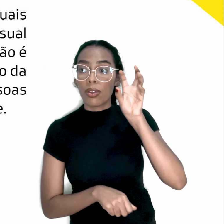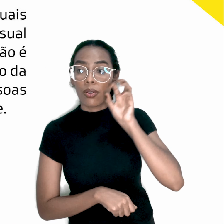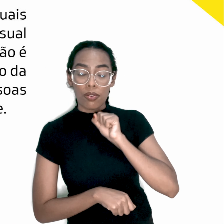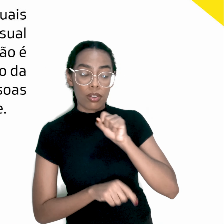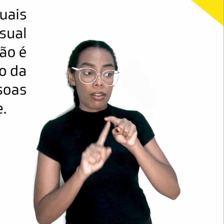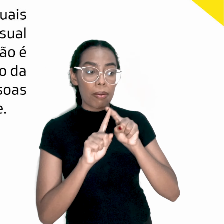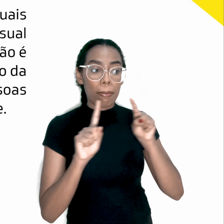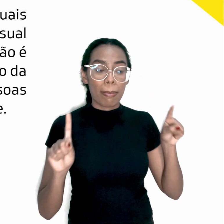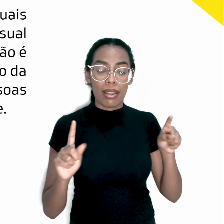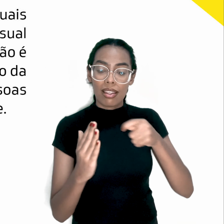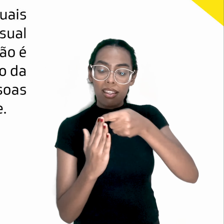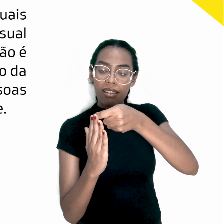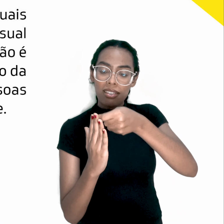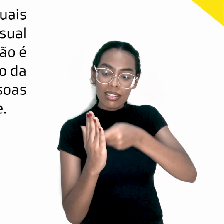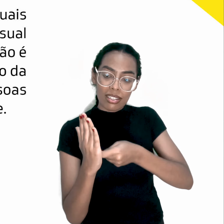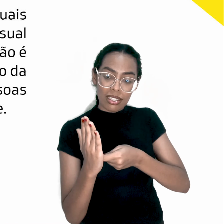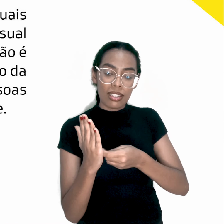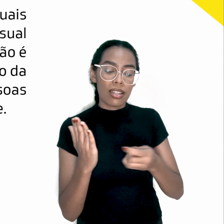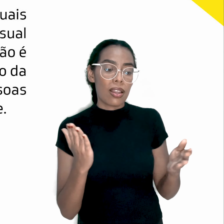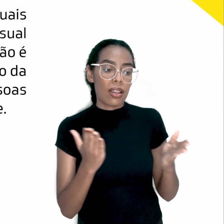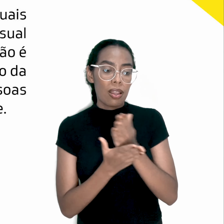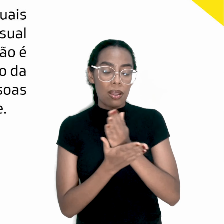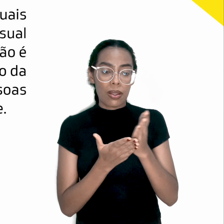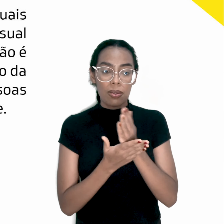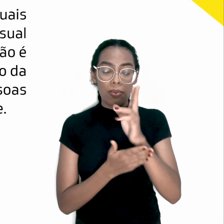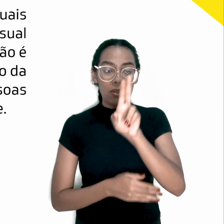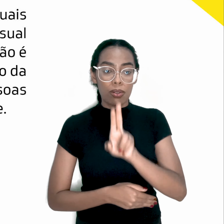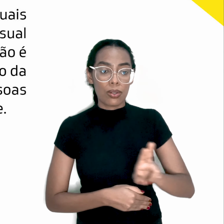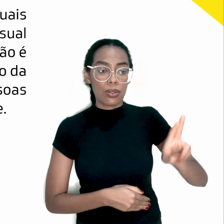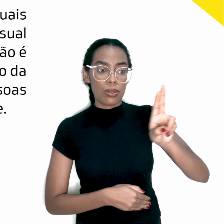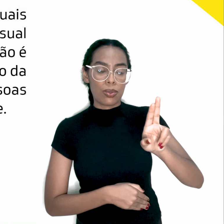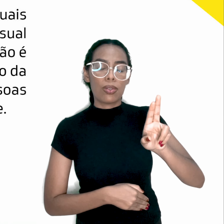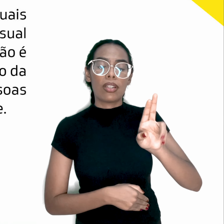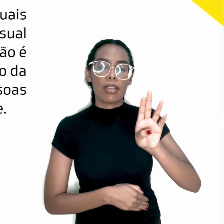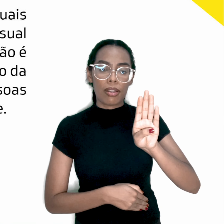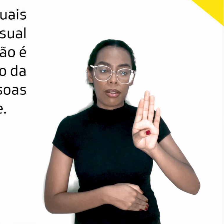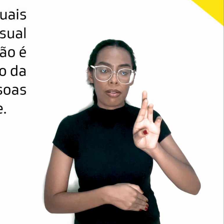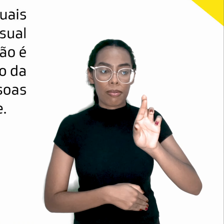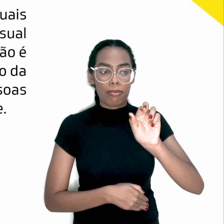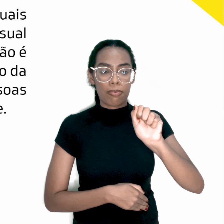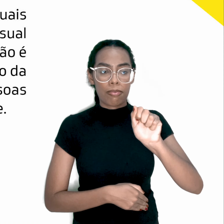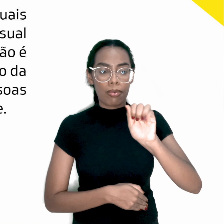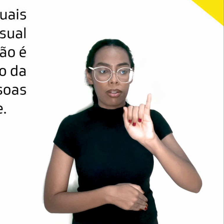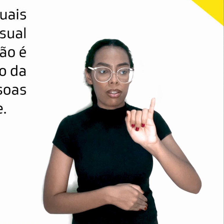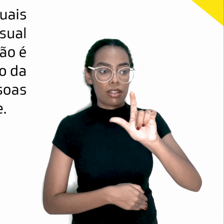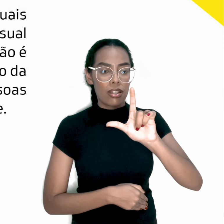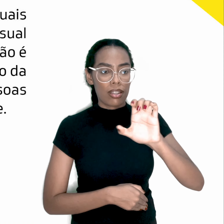escrita e da leitura Muitas pessoas cegas e com baixa visão utilizam-se do braile